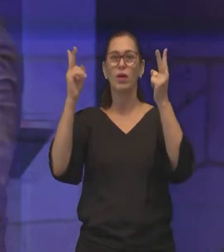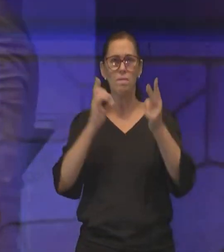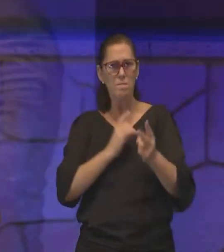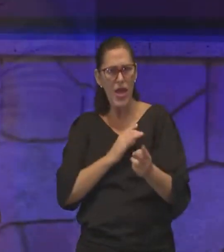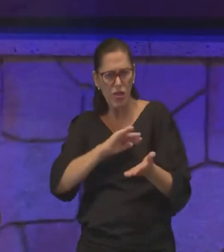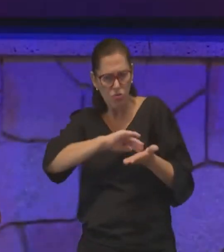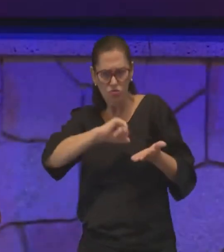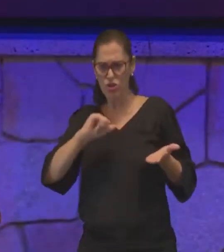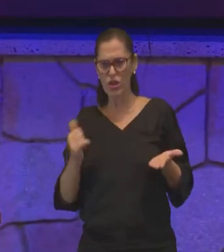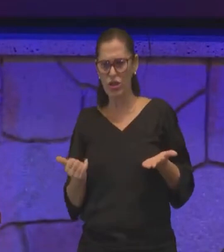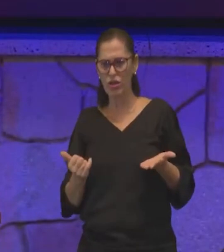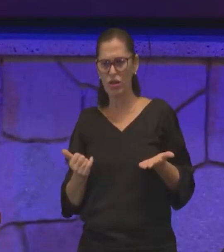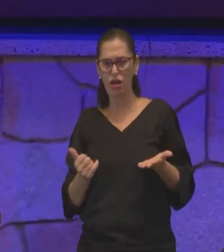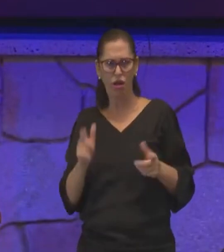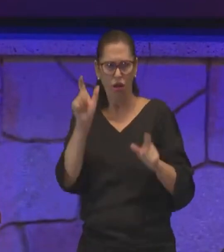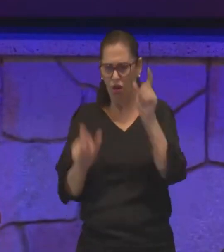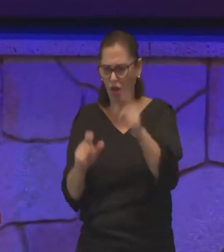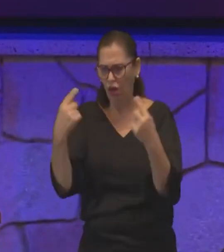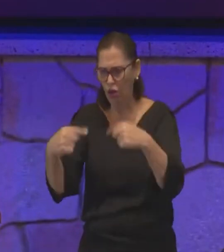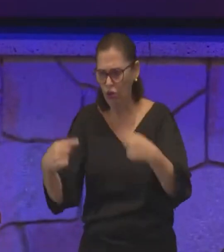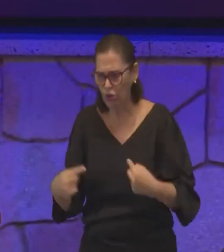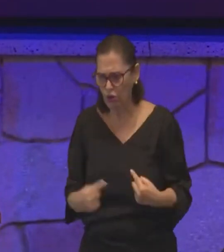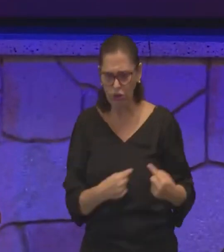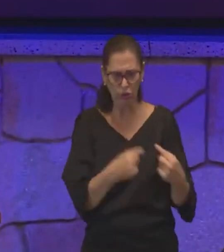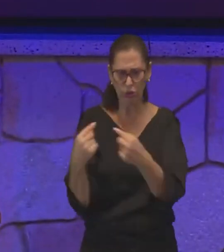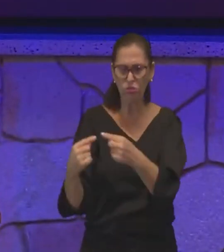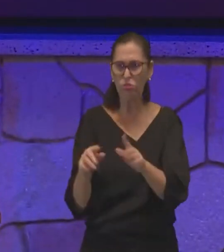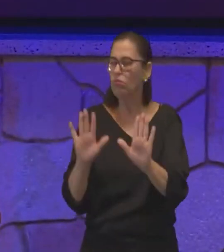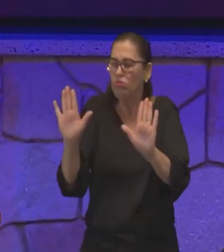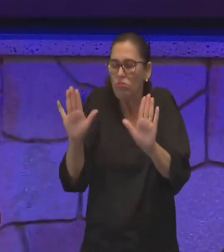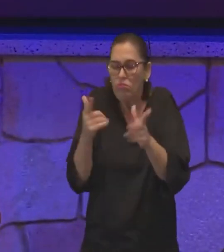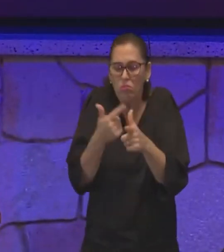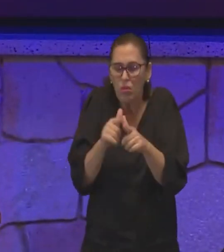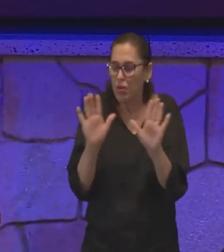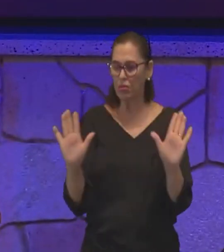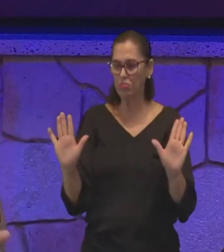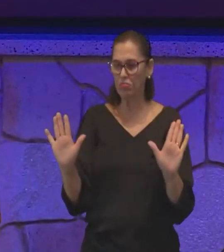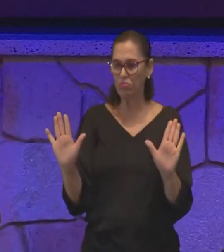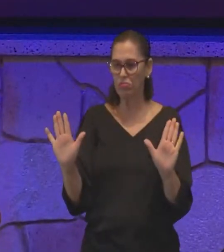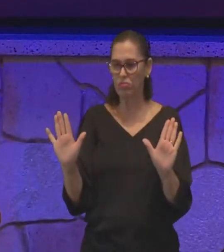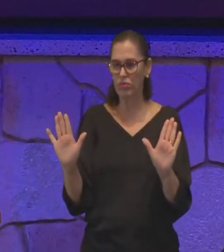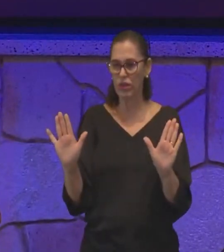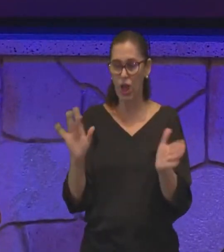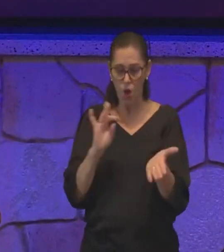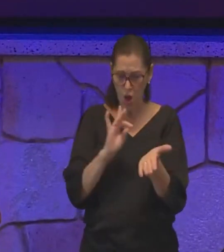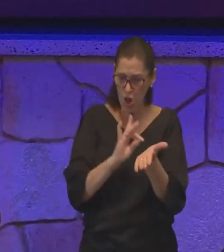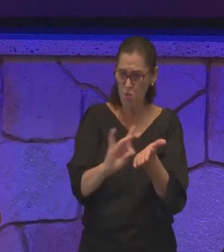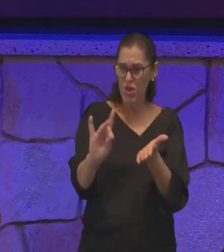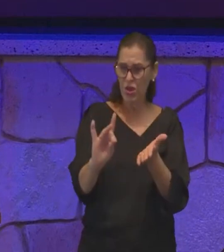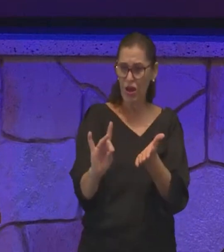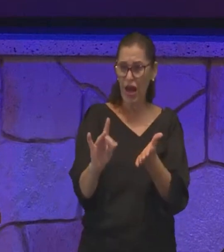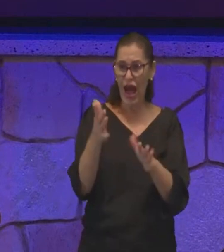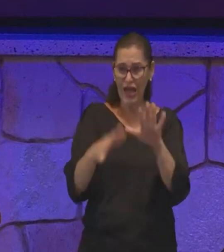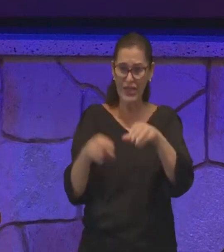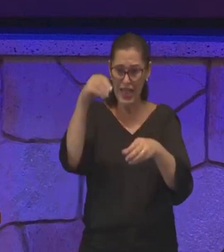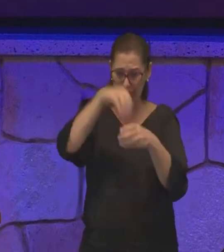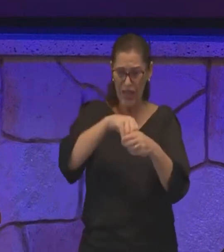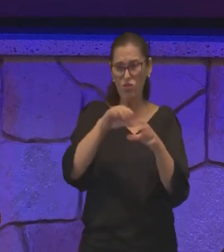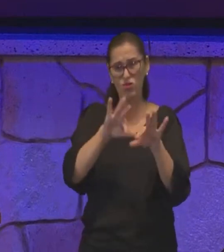Ah, mas temos muitos opositores, eles se levantarão. Os inimigos são os da própria casa, muitas